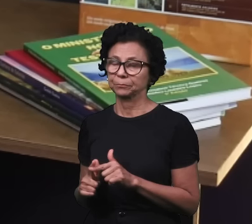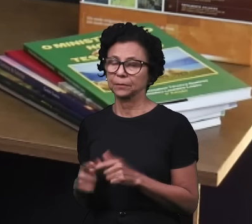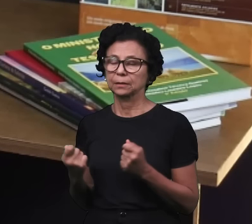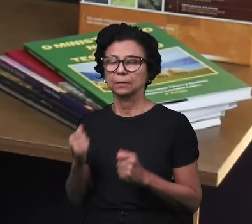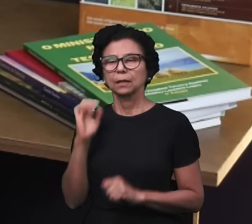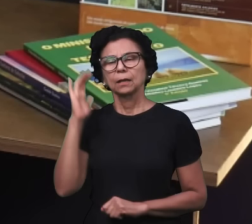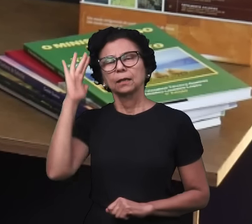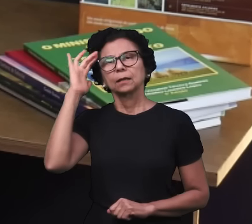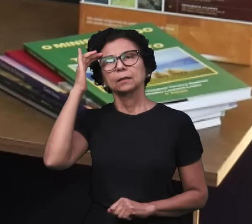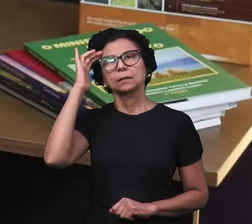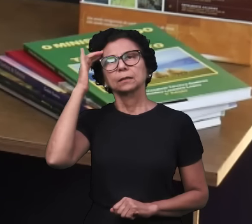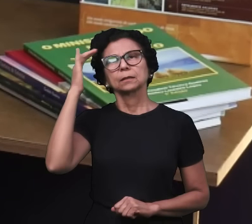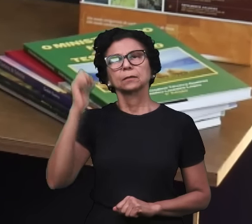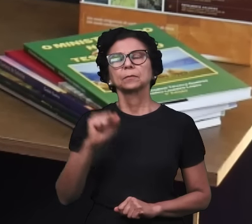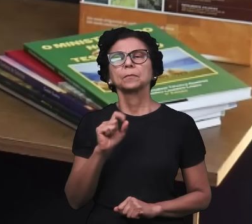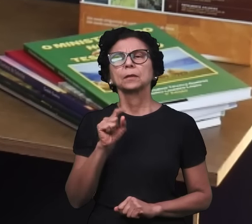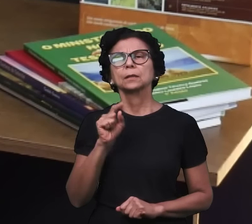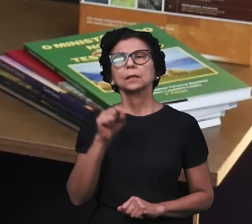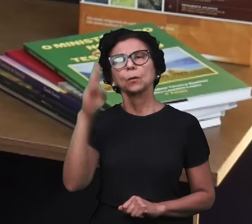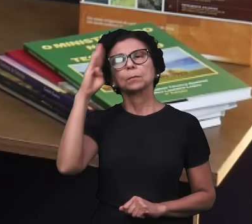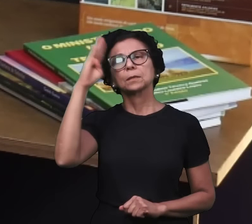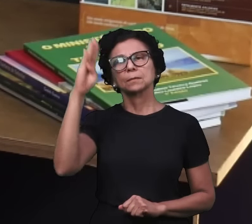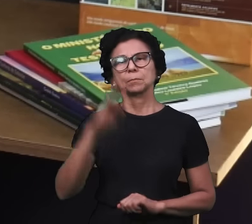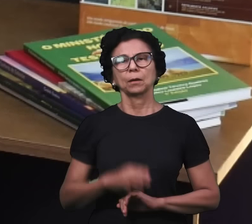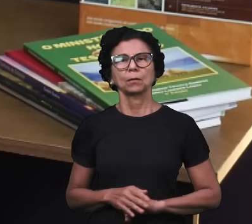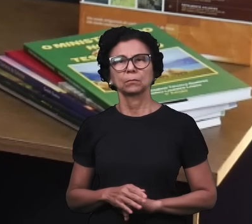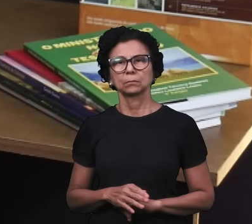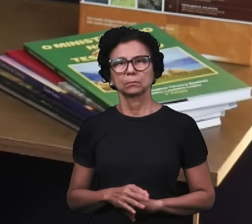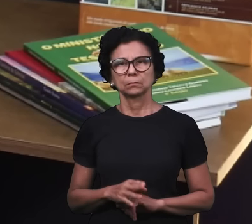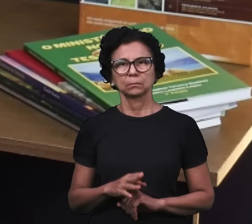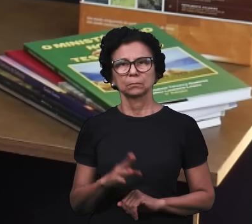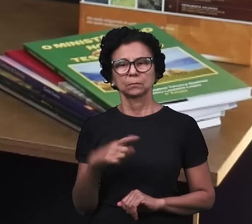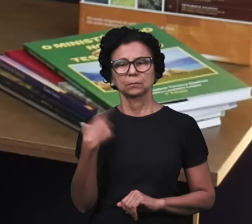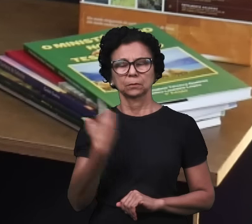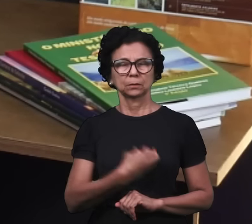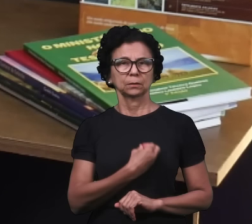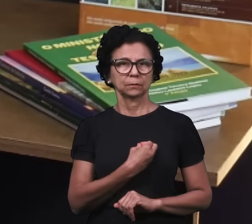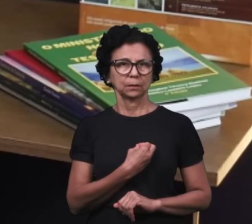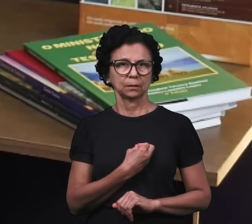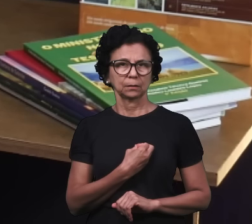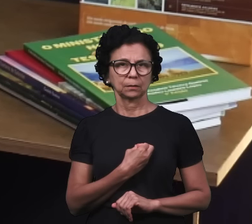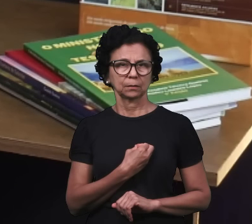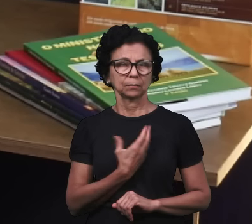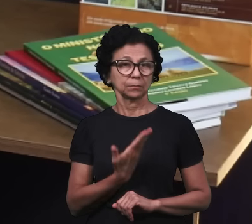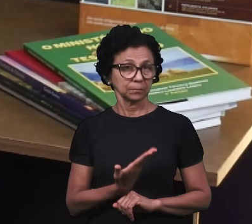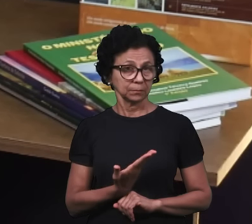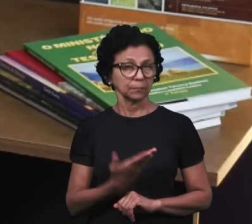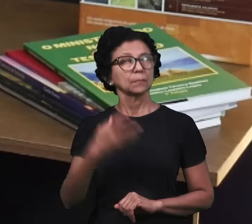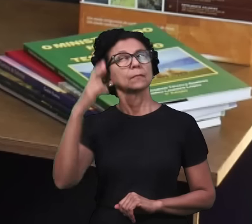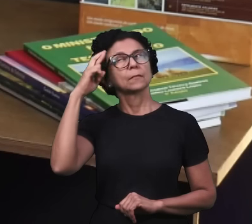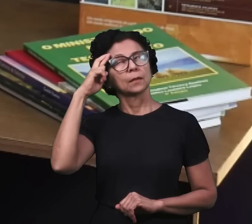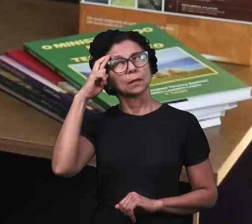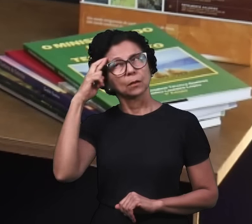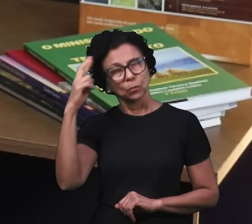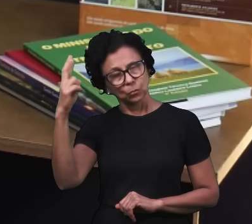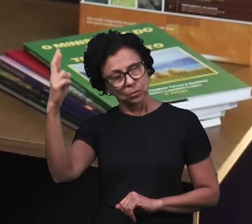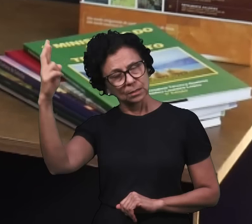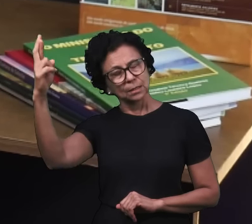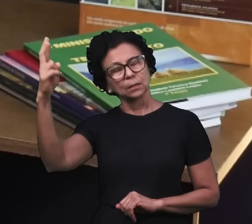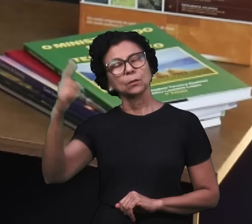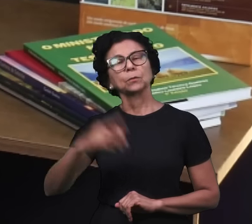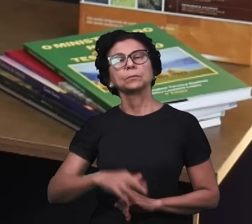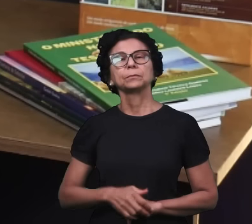Quem é o centro das nossas vidas? É o Senhor. É o espiritual que vai reger o material.